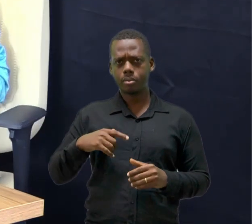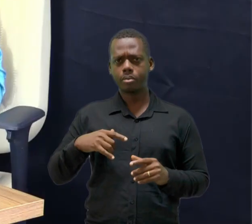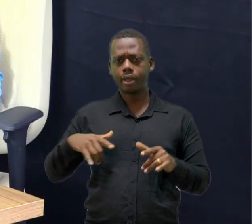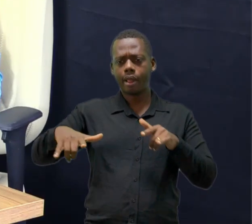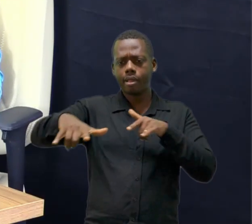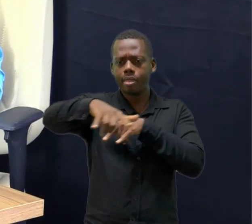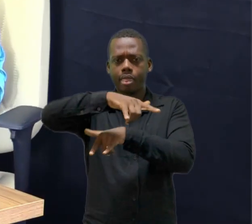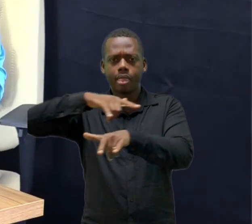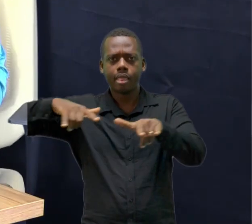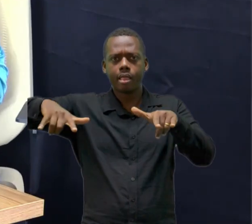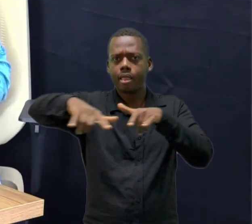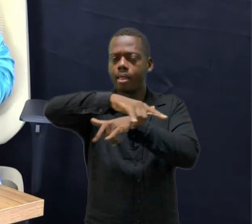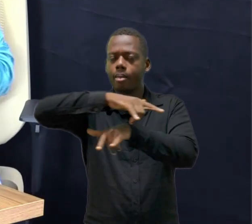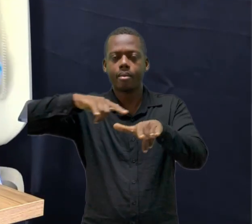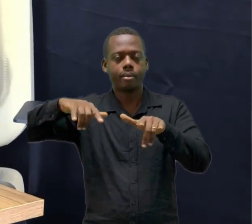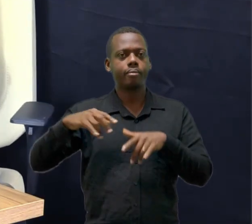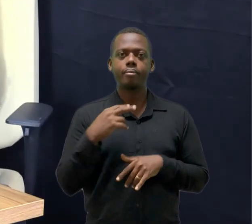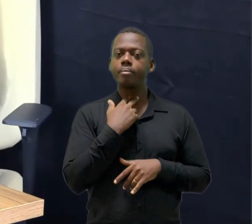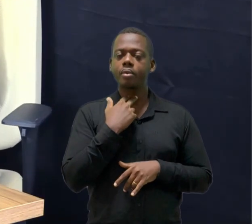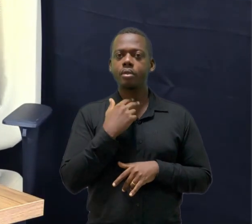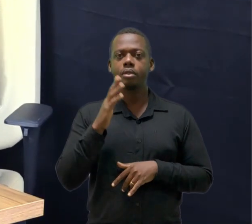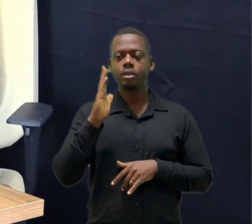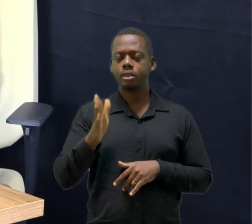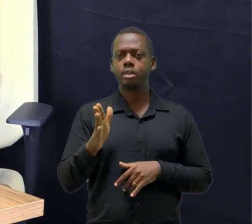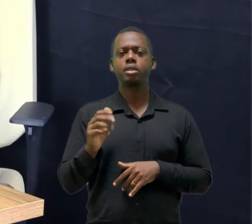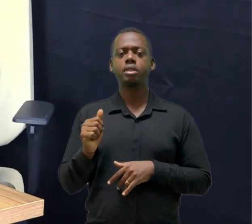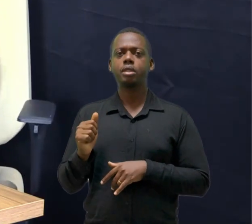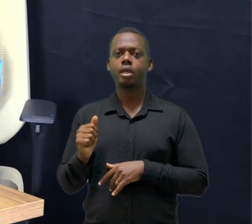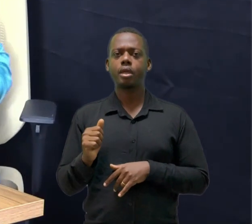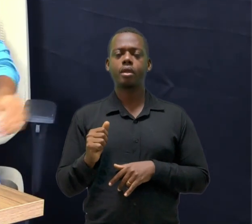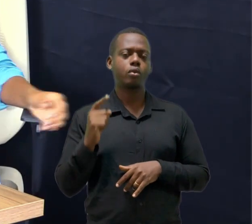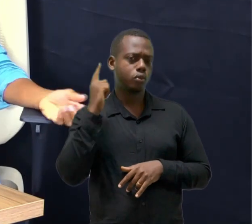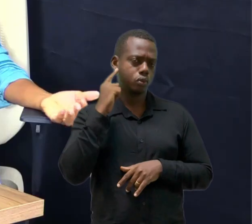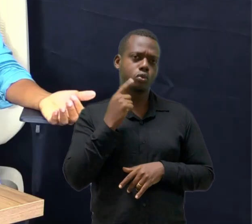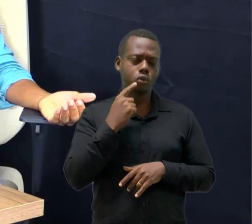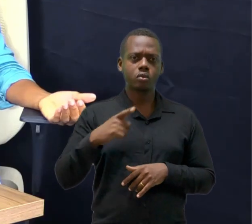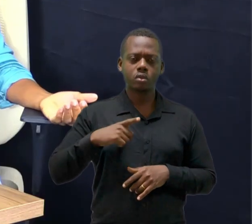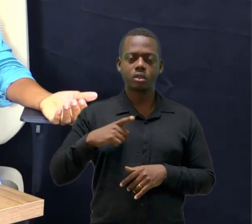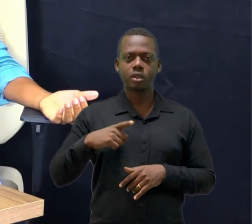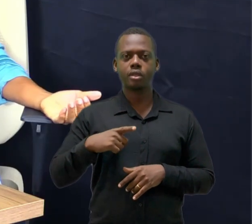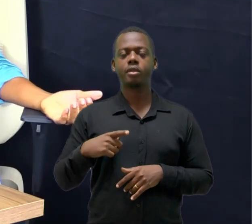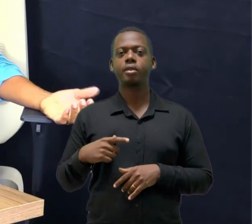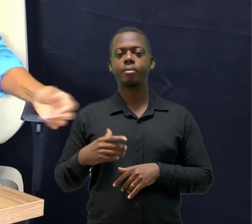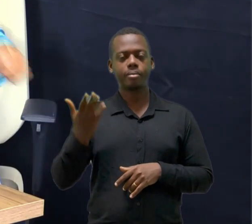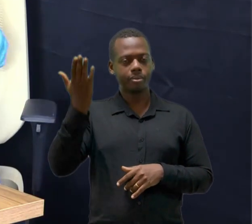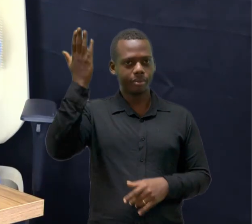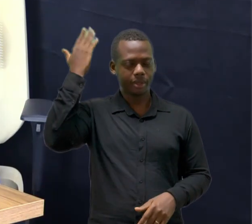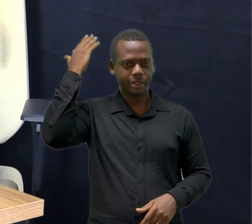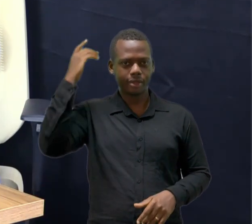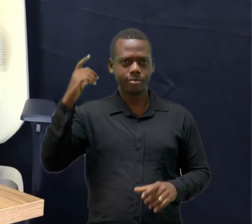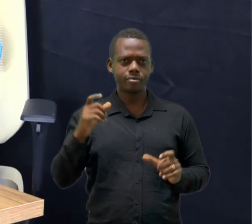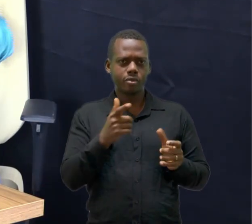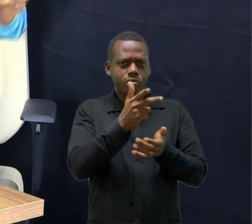a situação, isso. Então, assim, já aconteceu casos, né? E existem alguns surdos que eles, agora até menos, mas alguns surdos, eles